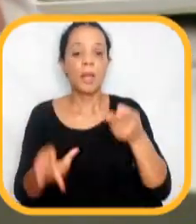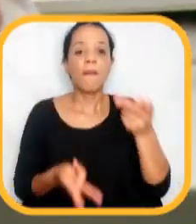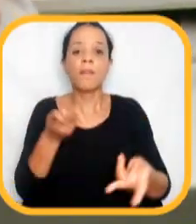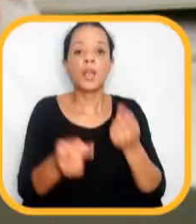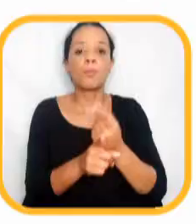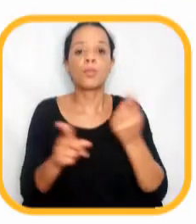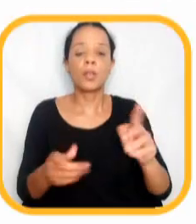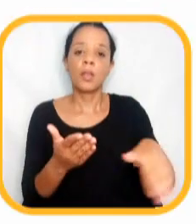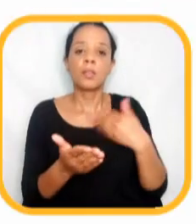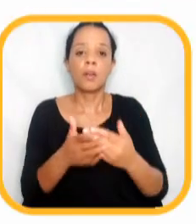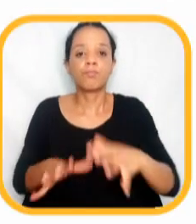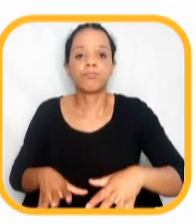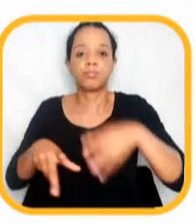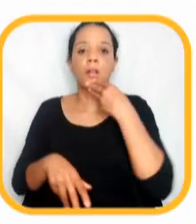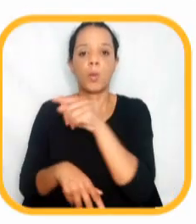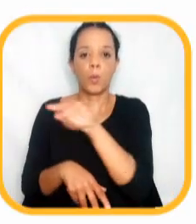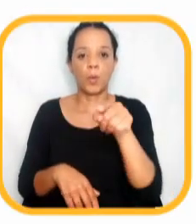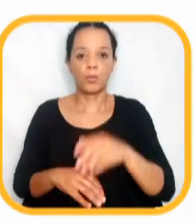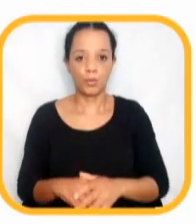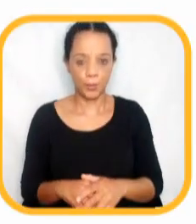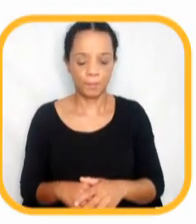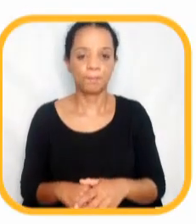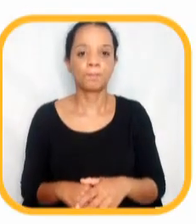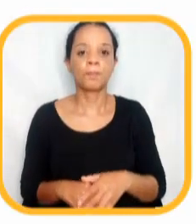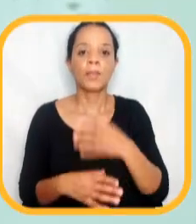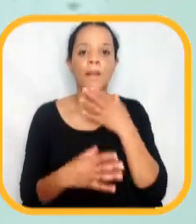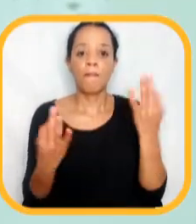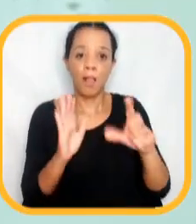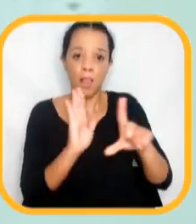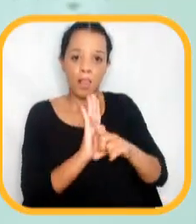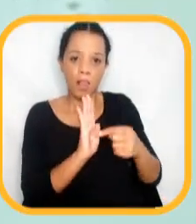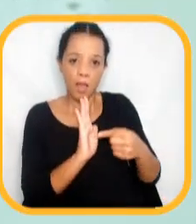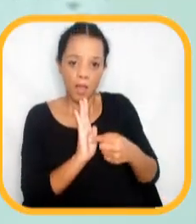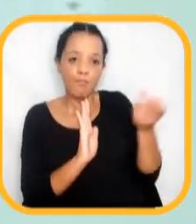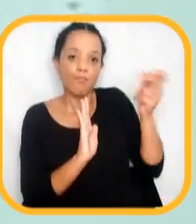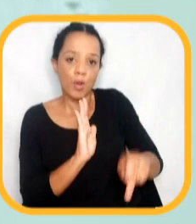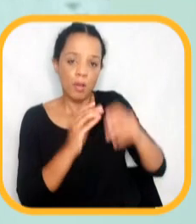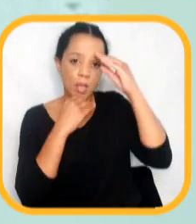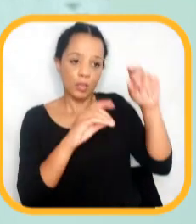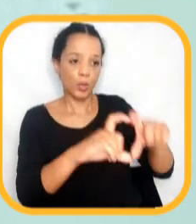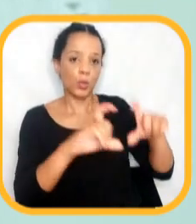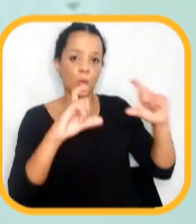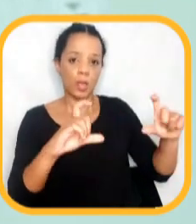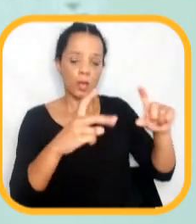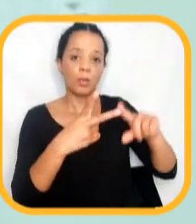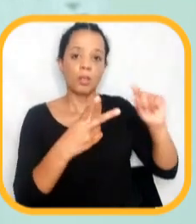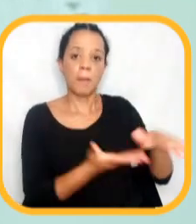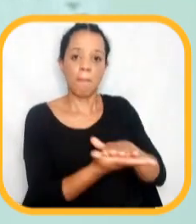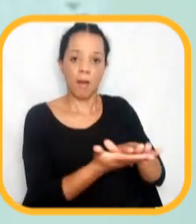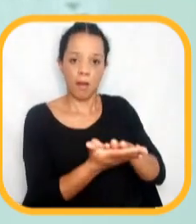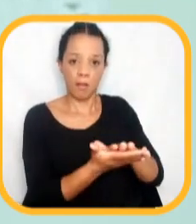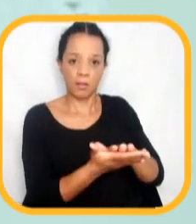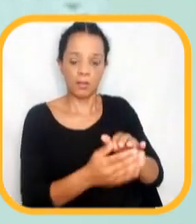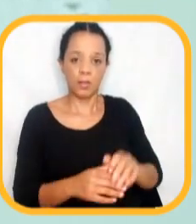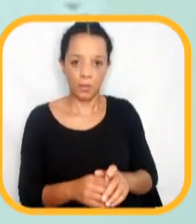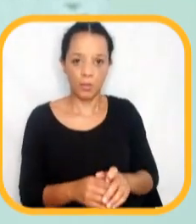ser avaliadas para um bom progresso destes estudantes. Enquanto que existe um quadro legal que se aplica ao ensino secundário e ao